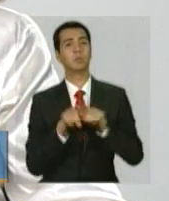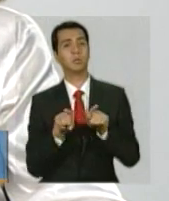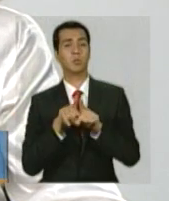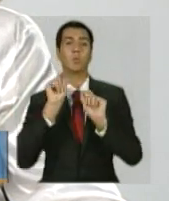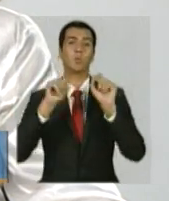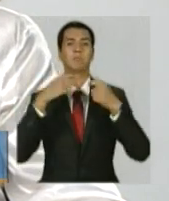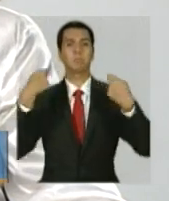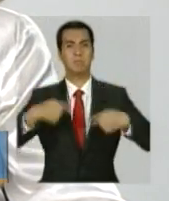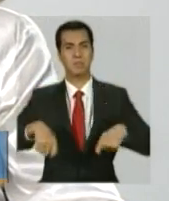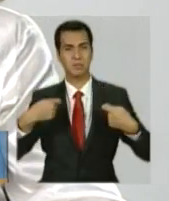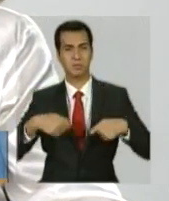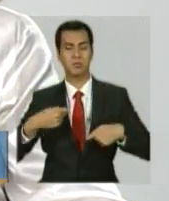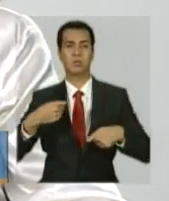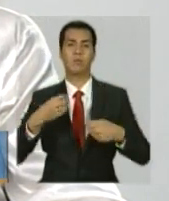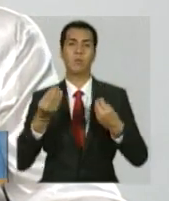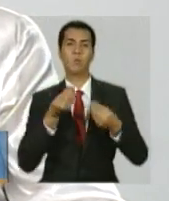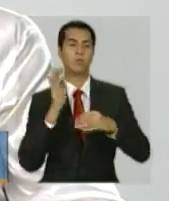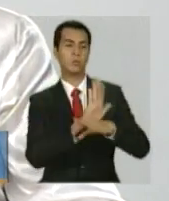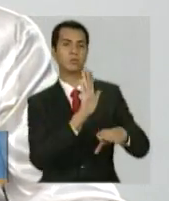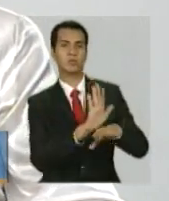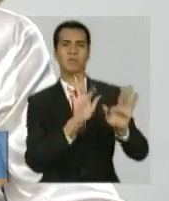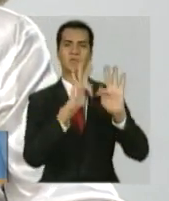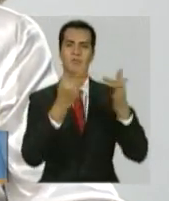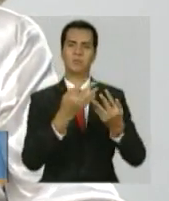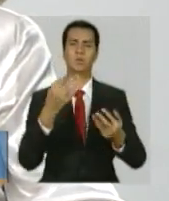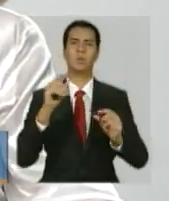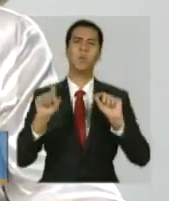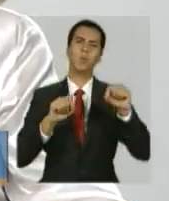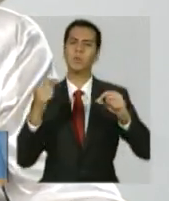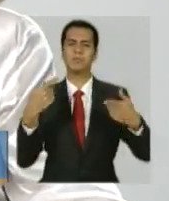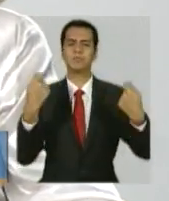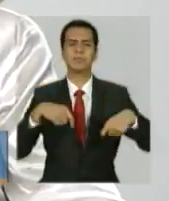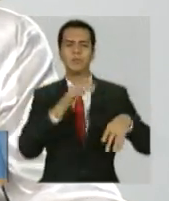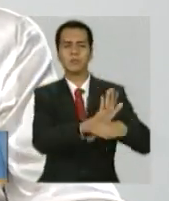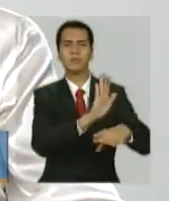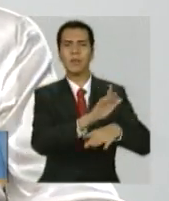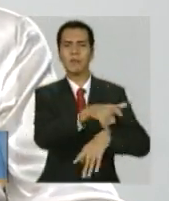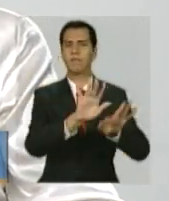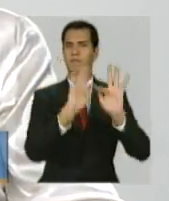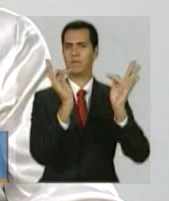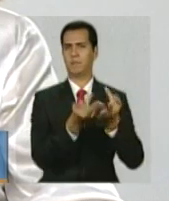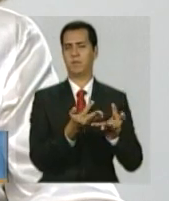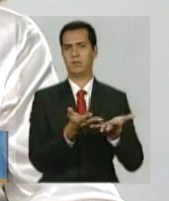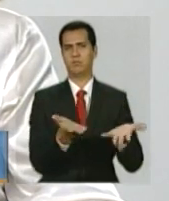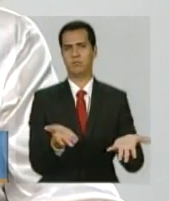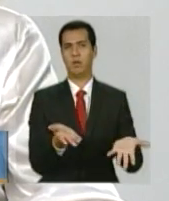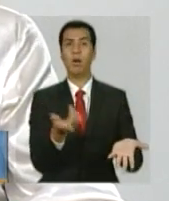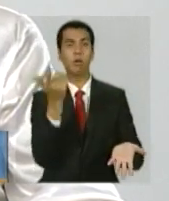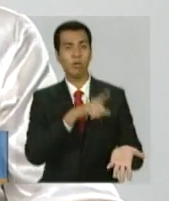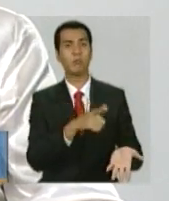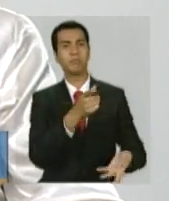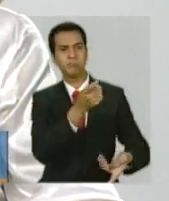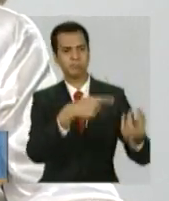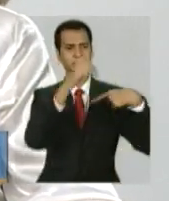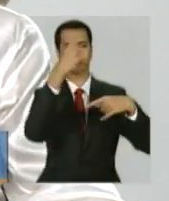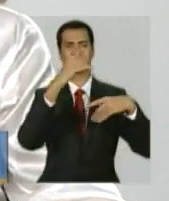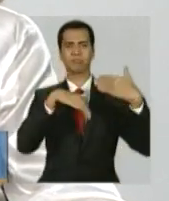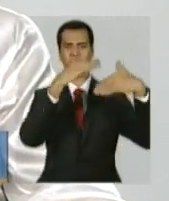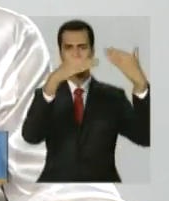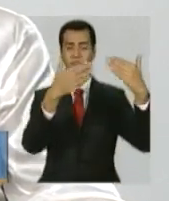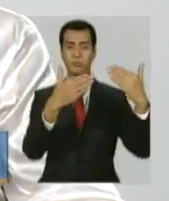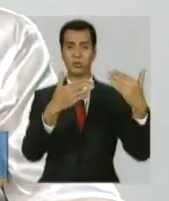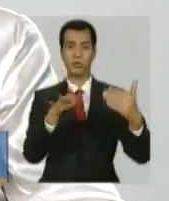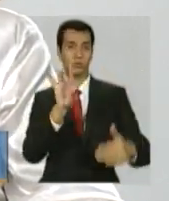para sair dessa condição. Quais são os programas que precisam chegar, os diversos programas que precisam chegar até essas famílias. Não só